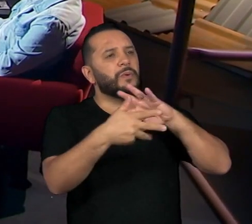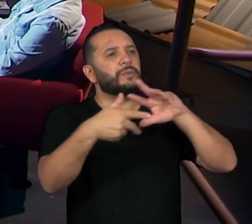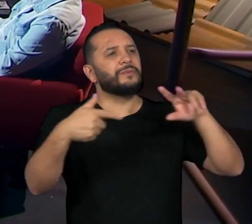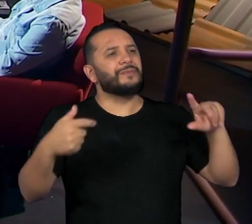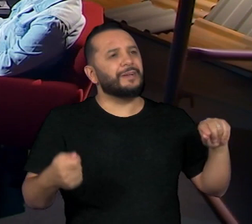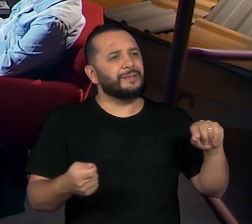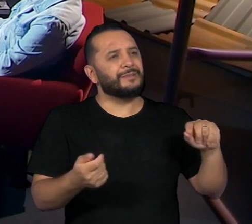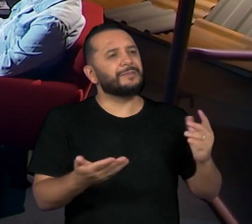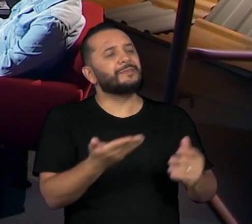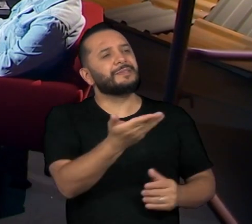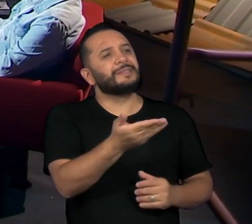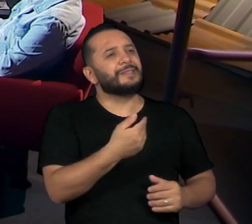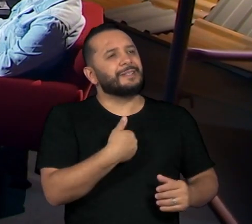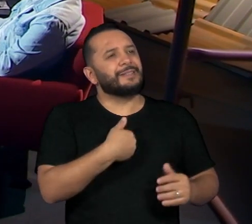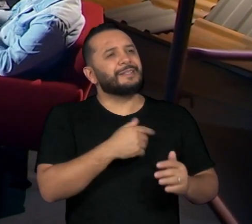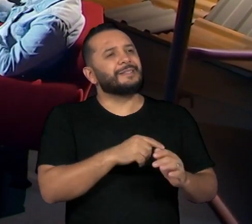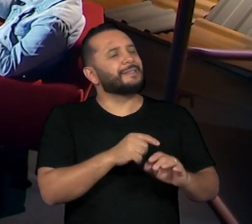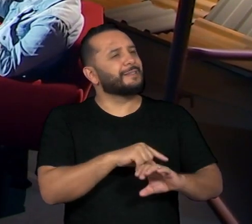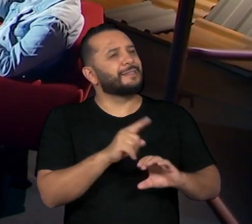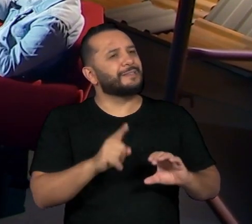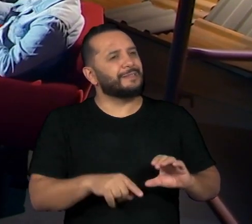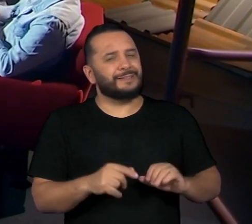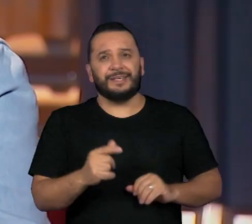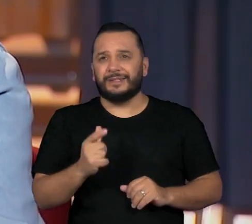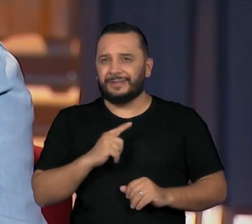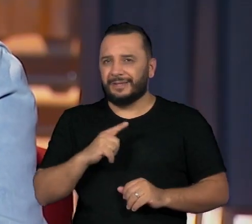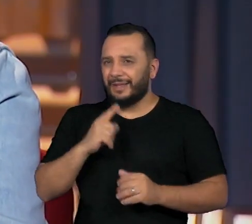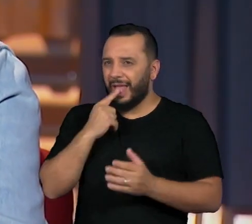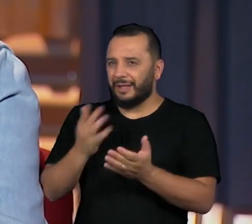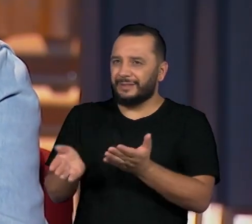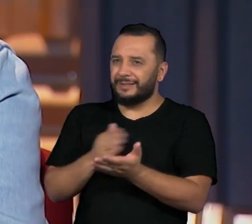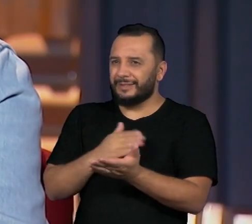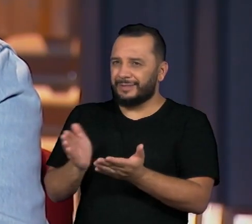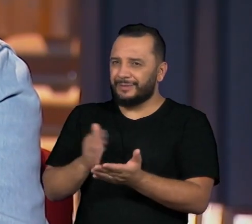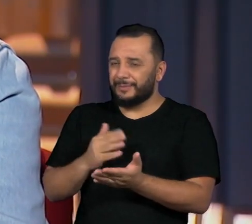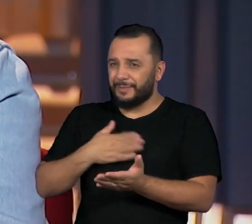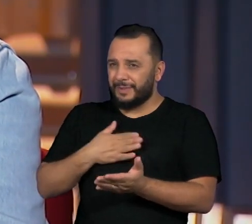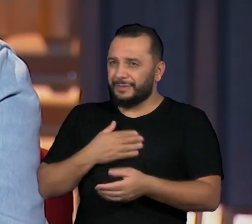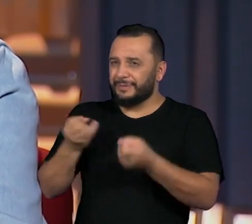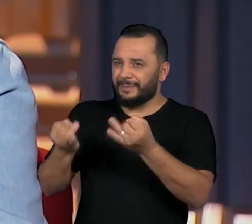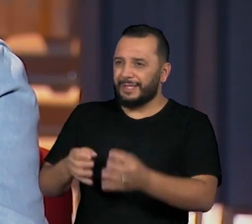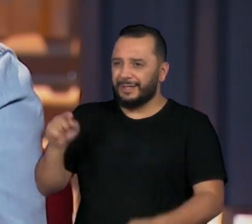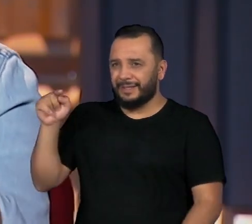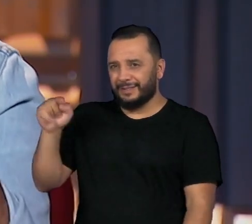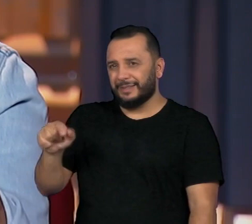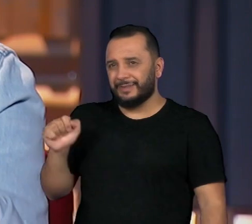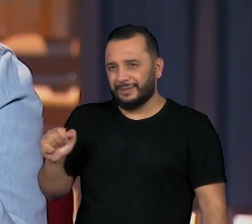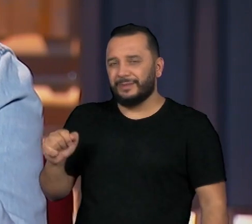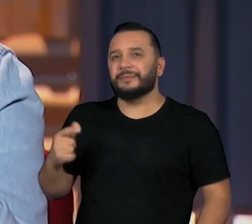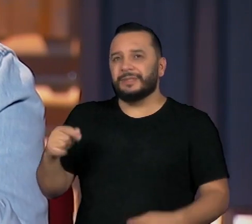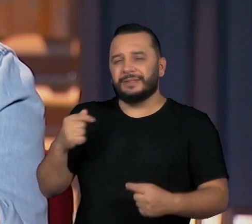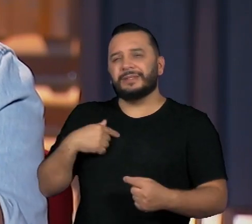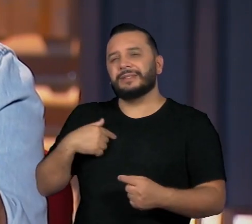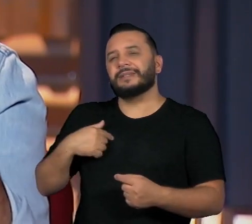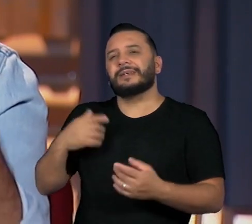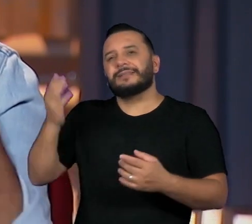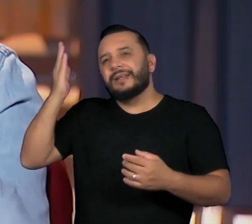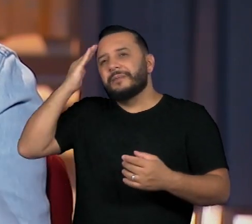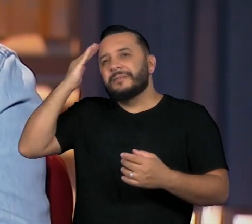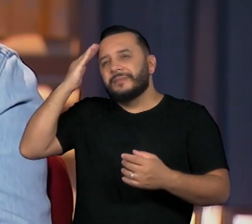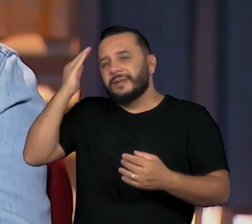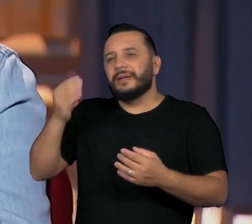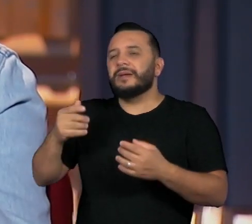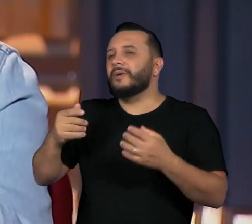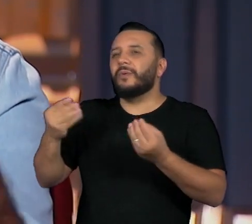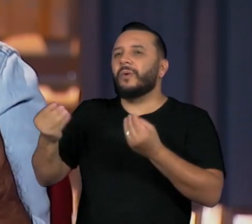cientista? Que pergunta ótima, eu tenho um capítulo inteiro no livro sobre isso. né? Que a gente precisa encontrar esse lugar no universo. Esse lugar não é